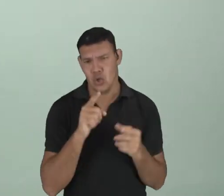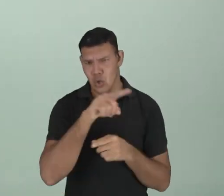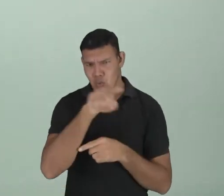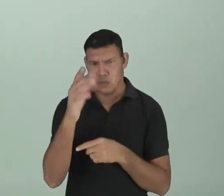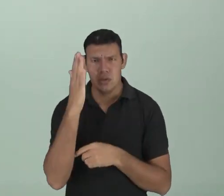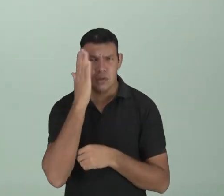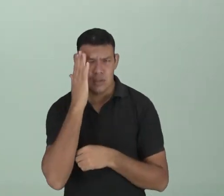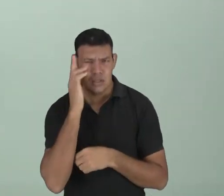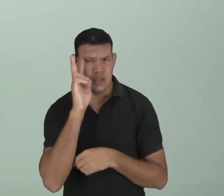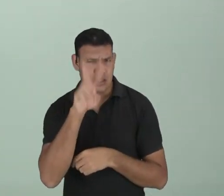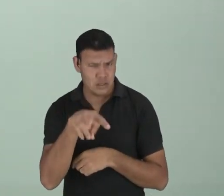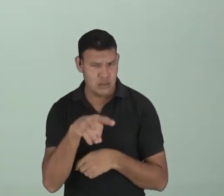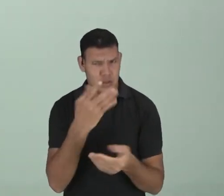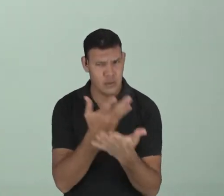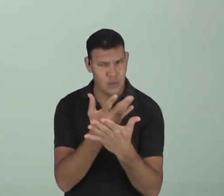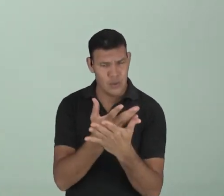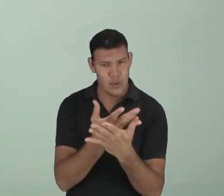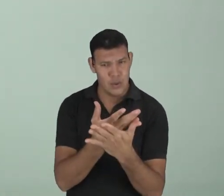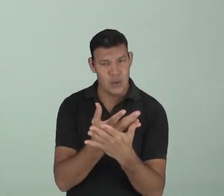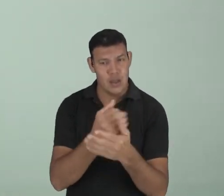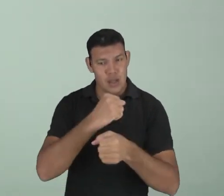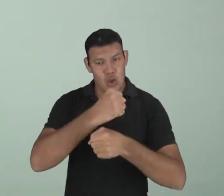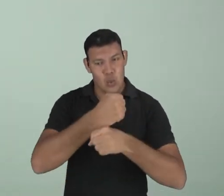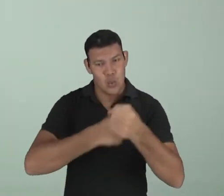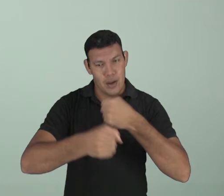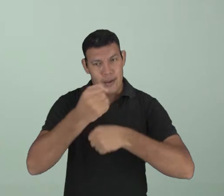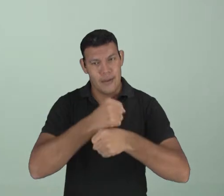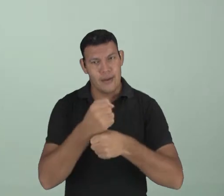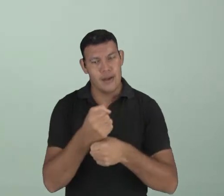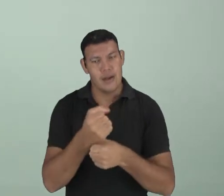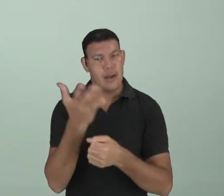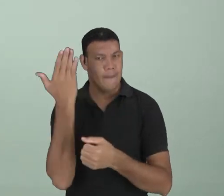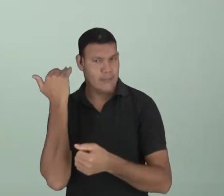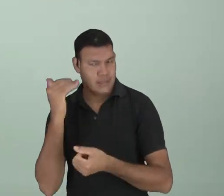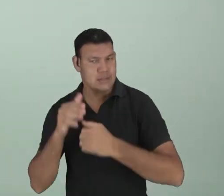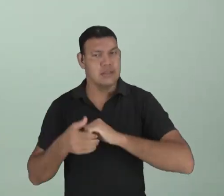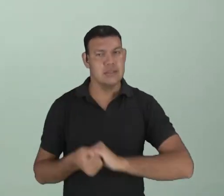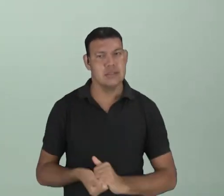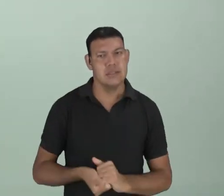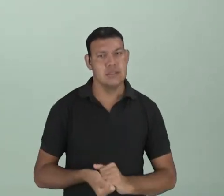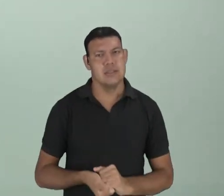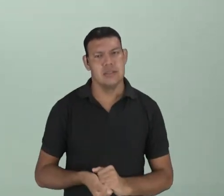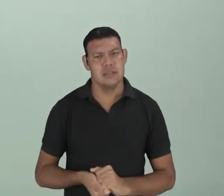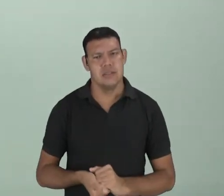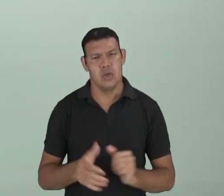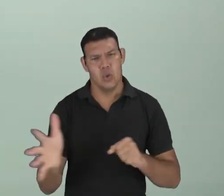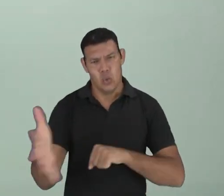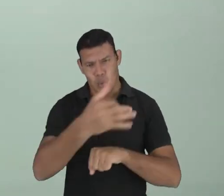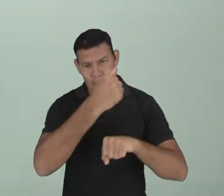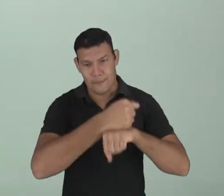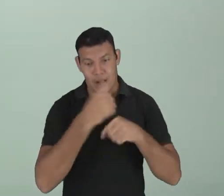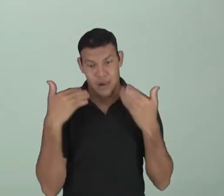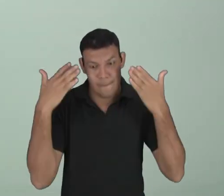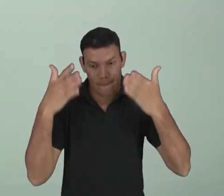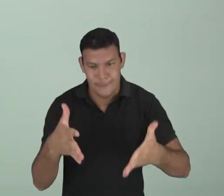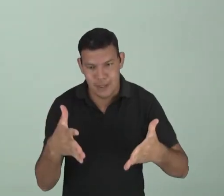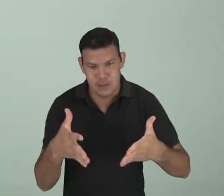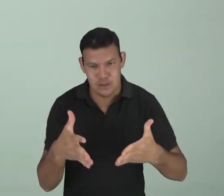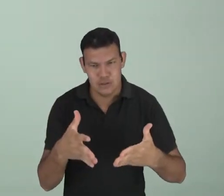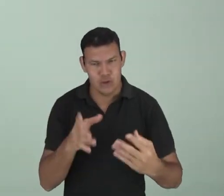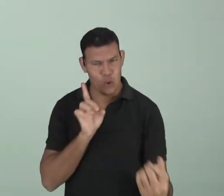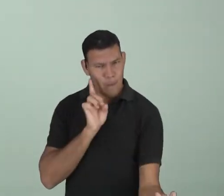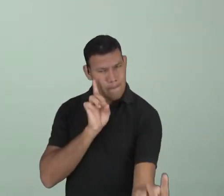Vocês já devem ter visto no ano passado esse choque dessa cultura quando chega o colonizador e quando se detém